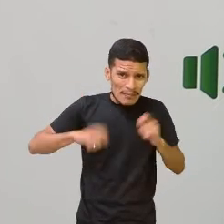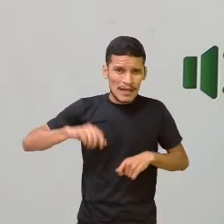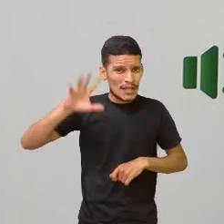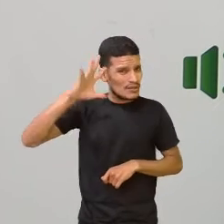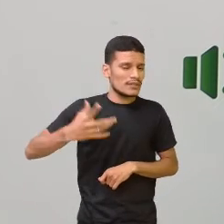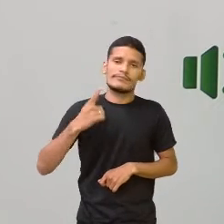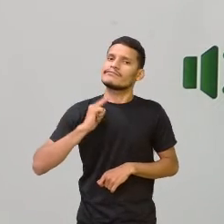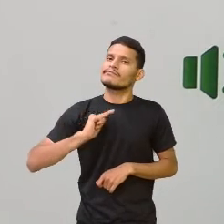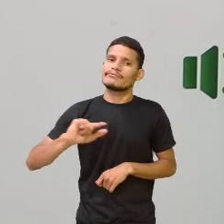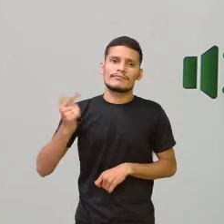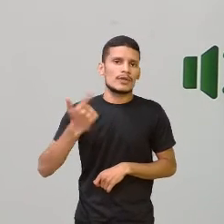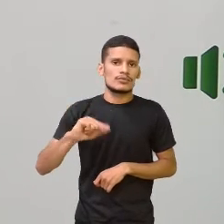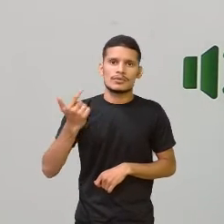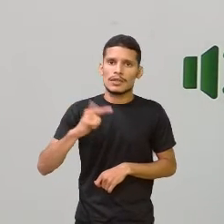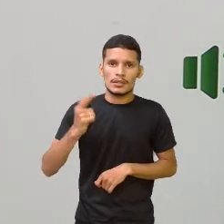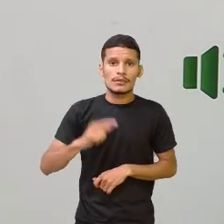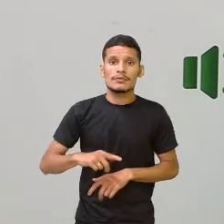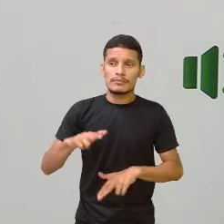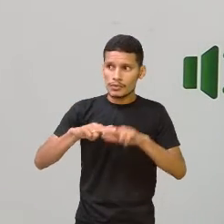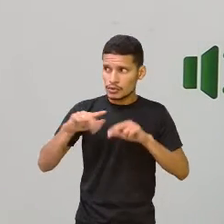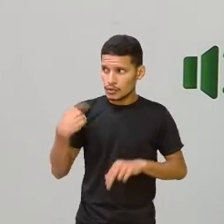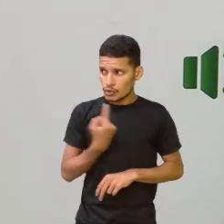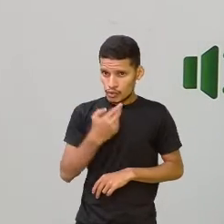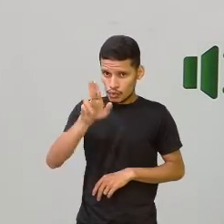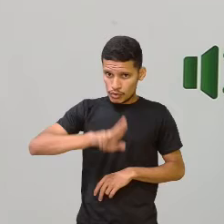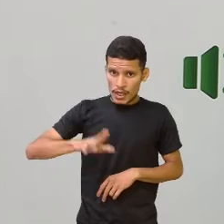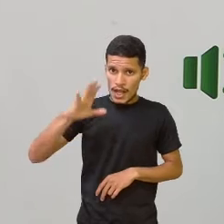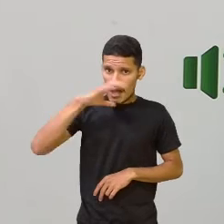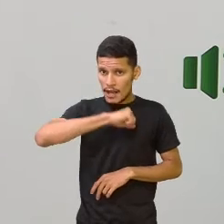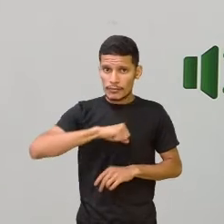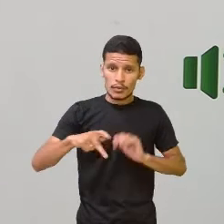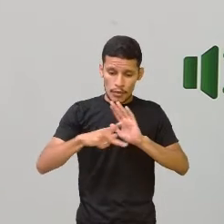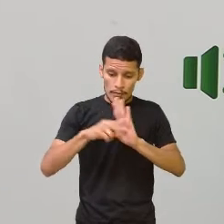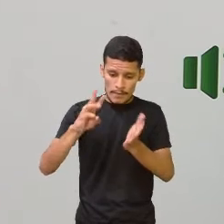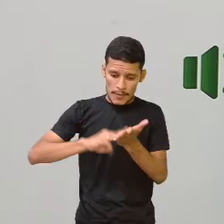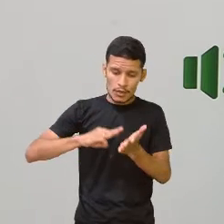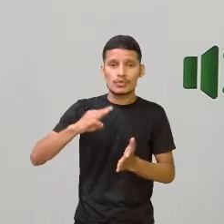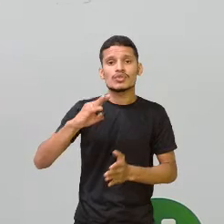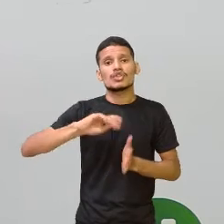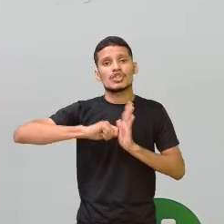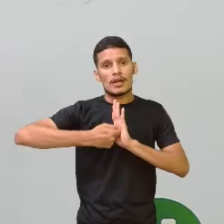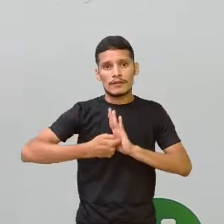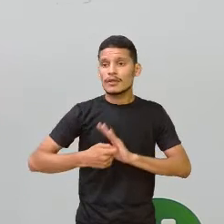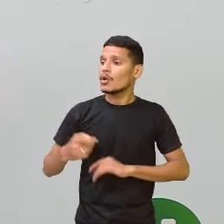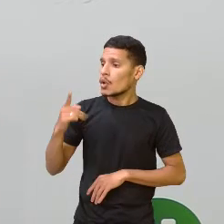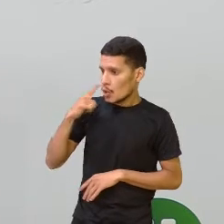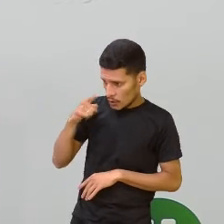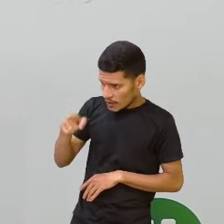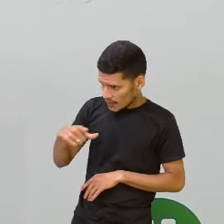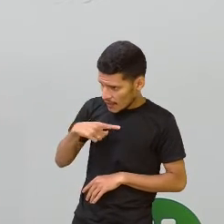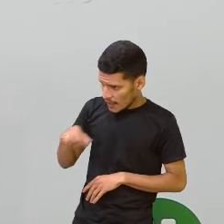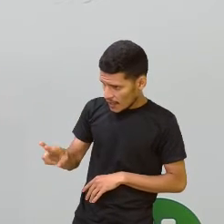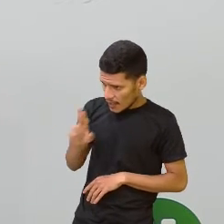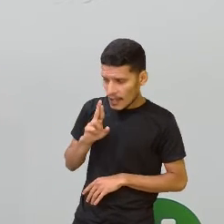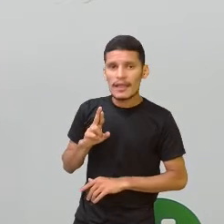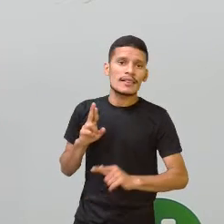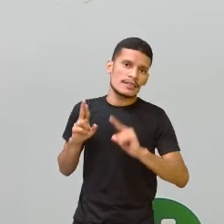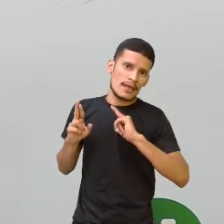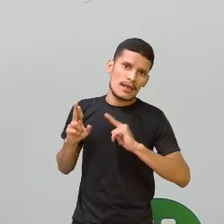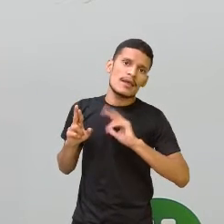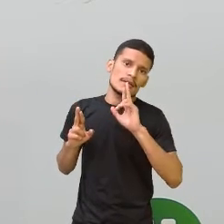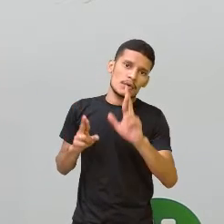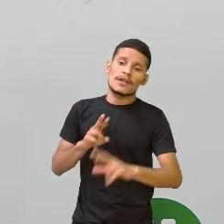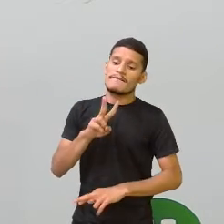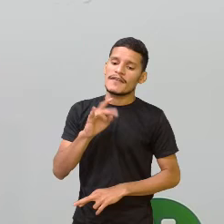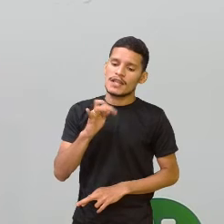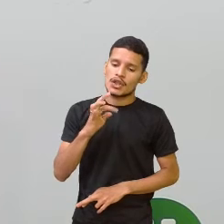vai imediatamente utilizar o método da chave. Professora Abigail. Já temos resposta. Olha aí. O